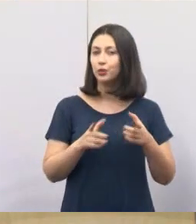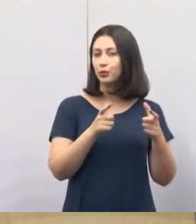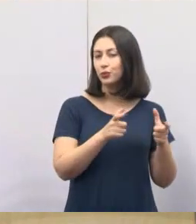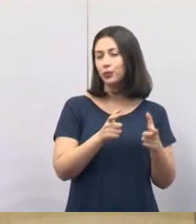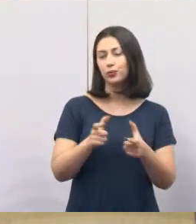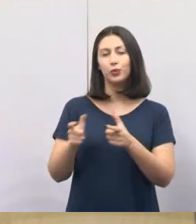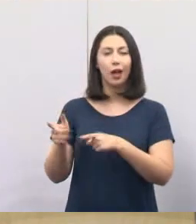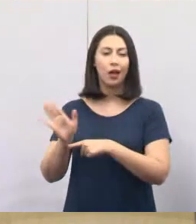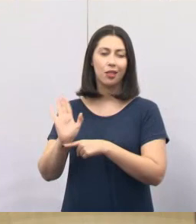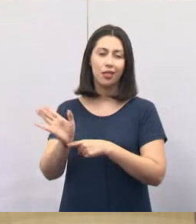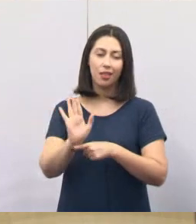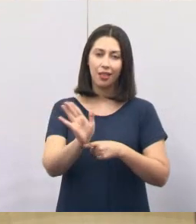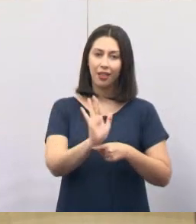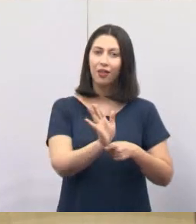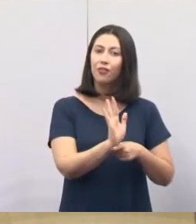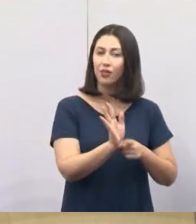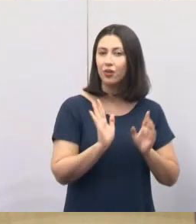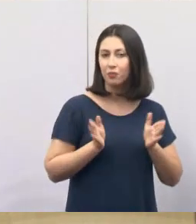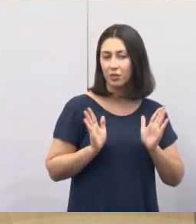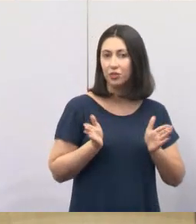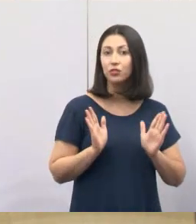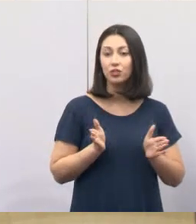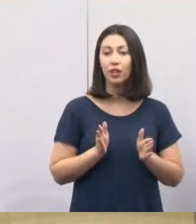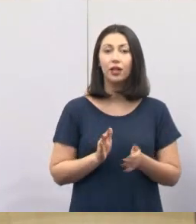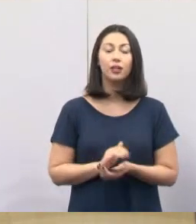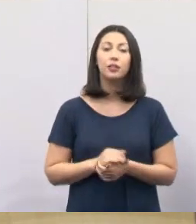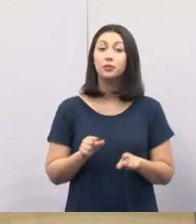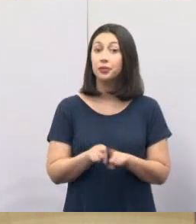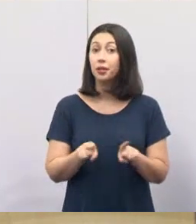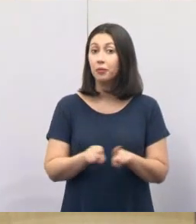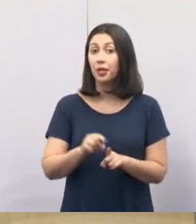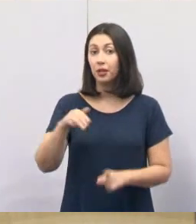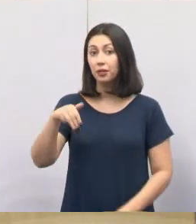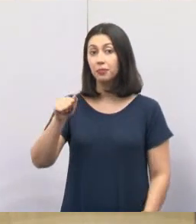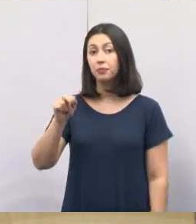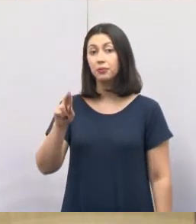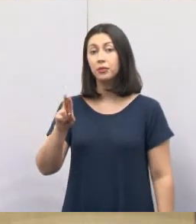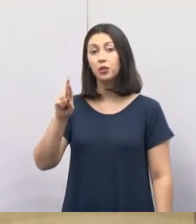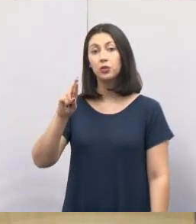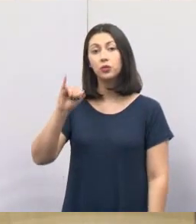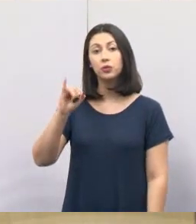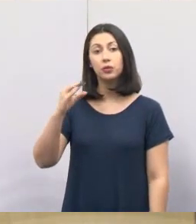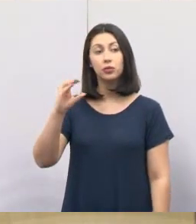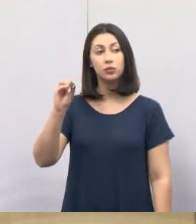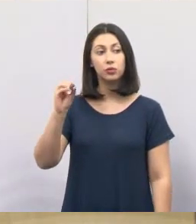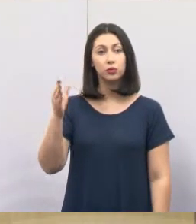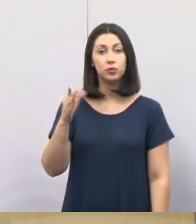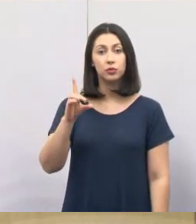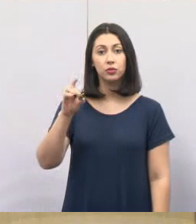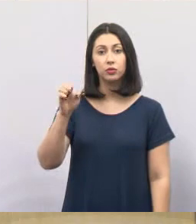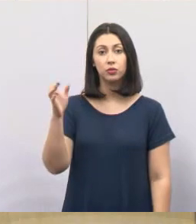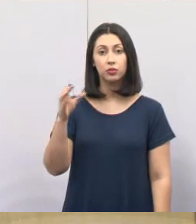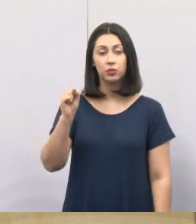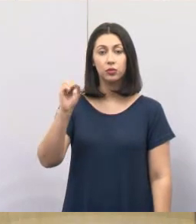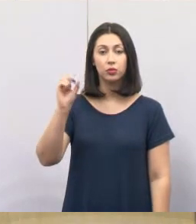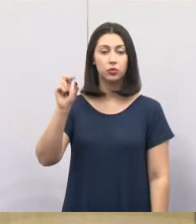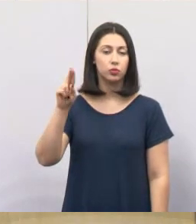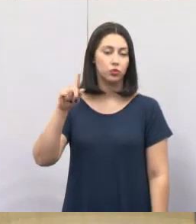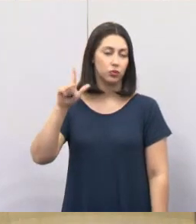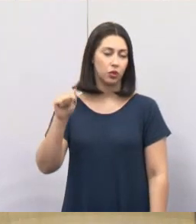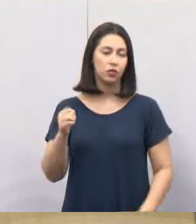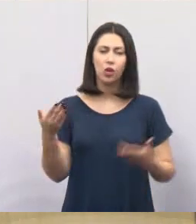TV, Globo e Maurício de Souza Produções, e atualmente está na HBO